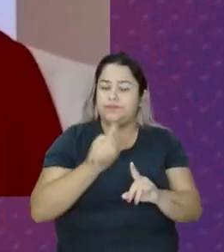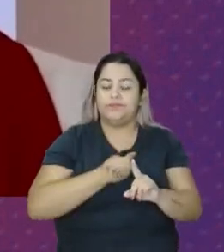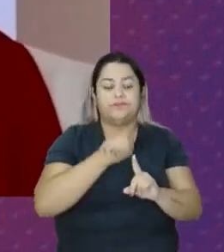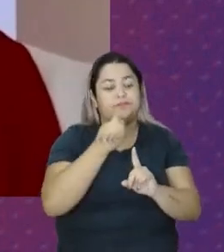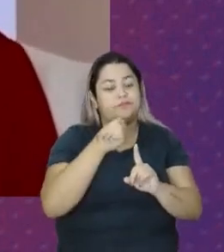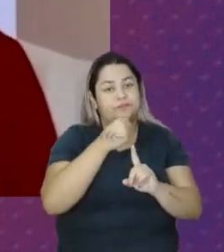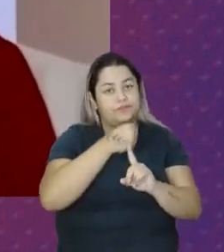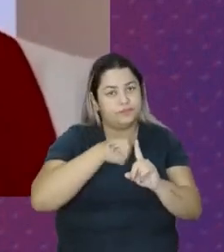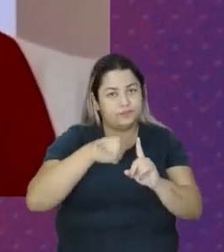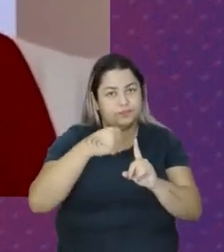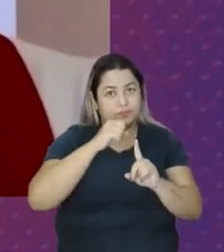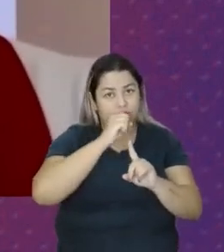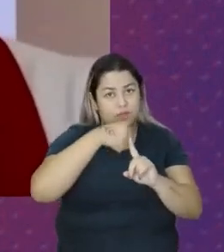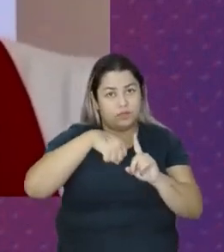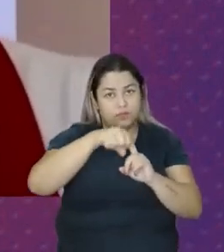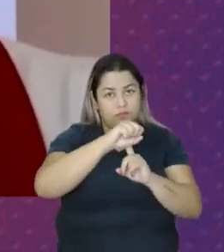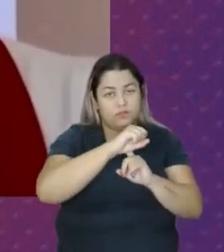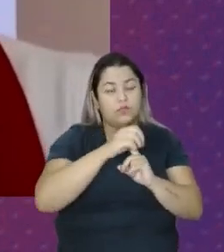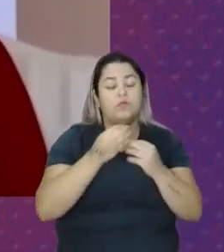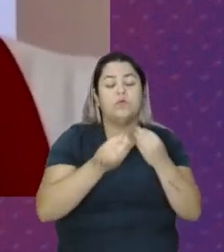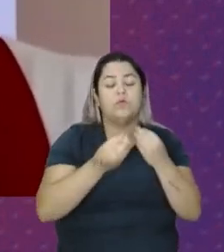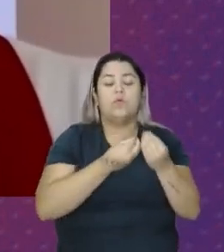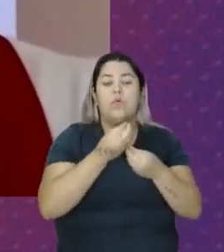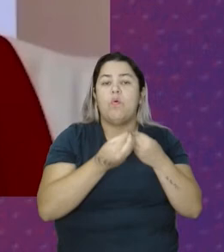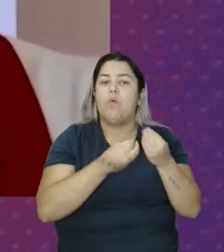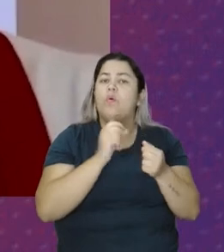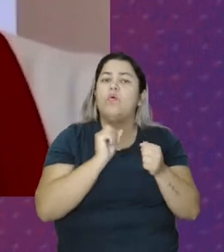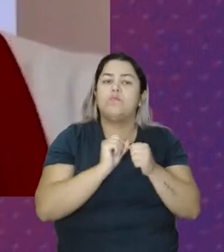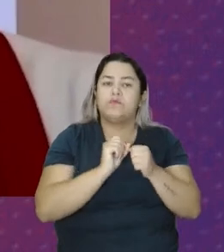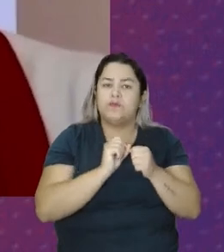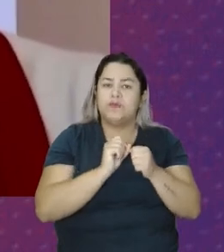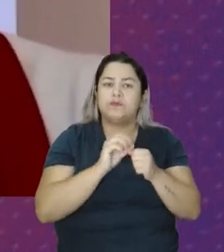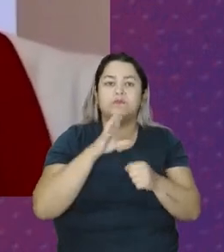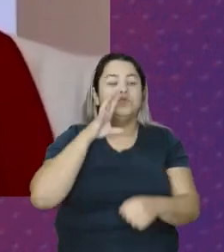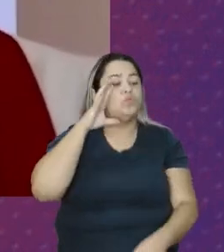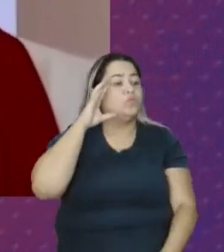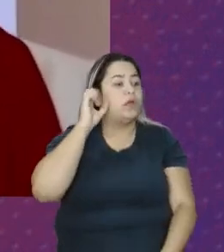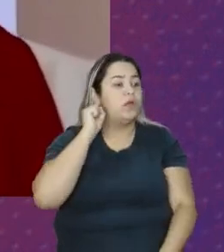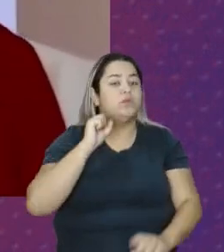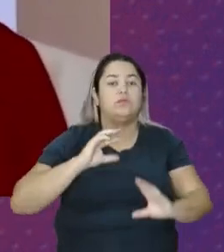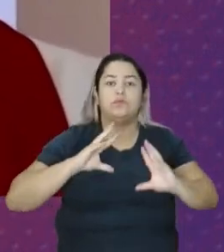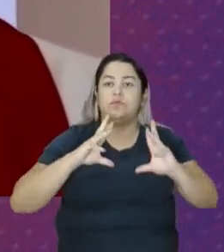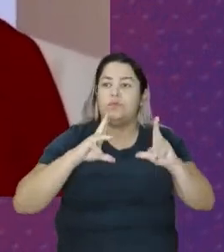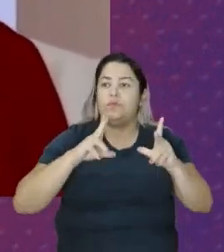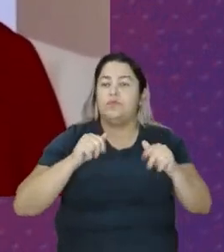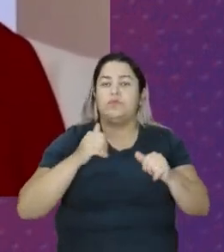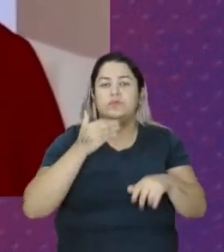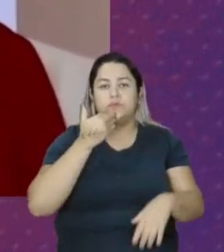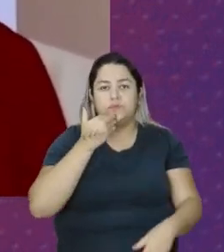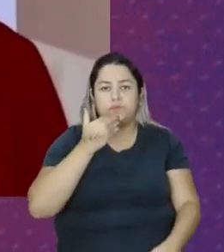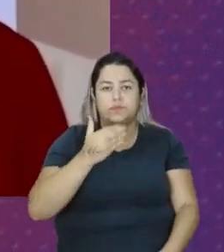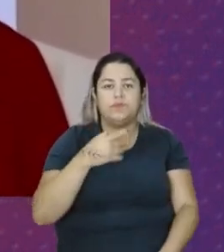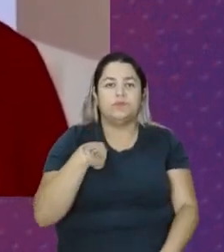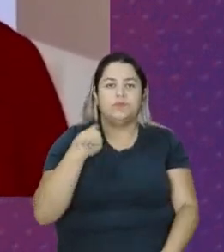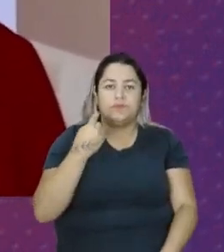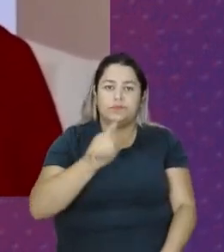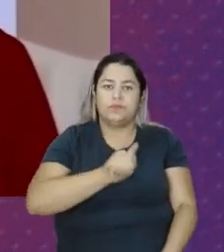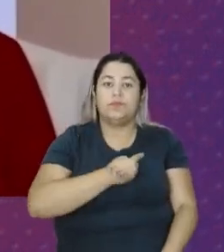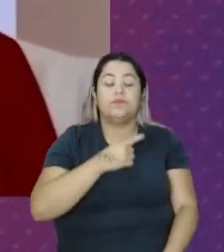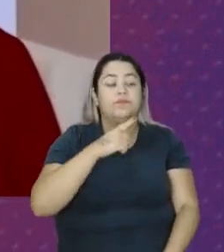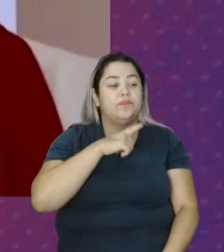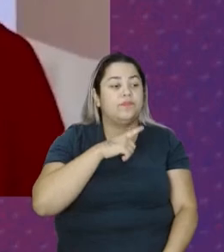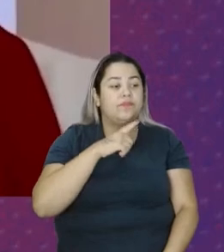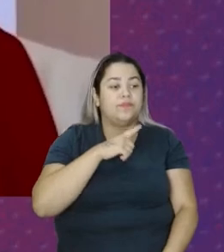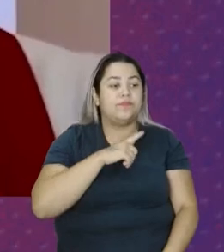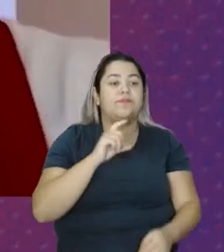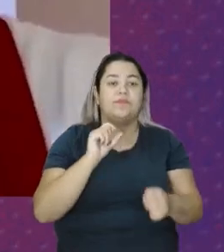sociedade. E como fazer isso? Quer dizer, ouvir todos os clamores que nós temos feito